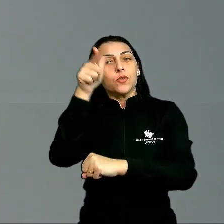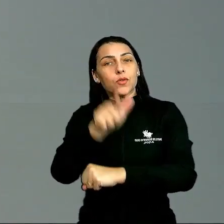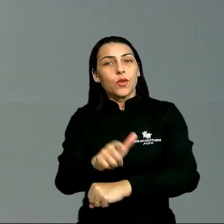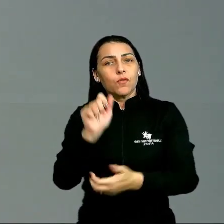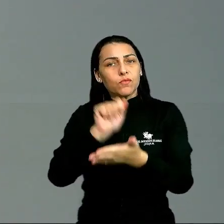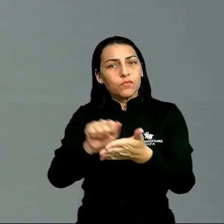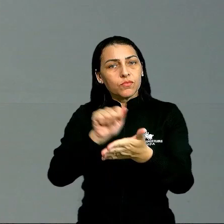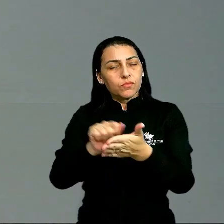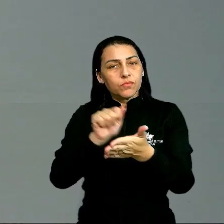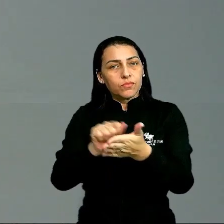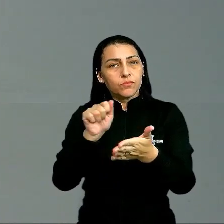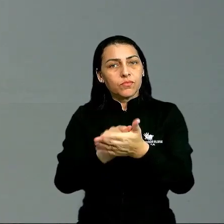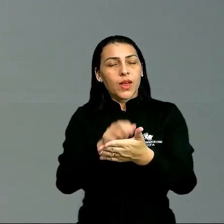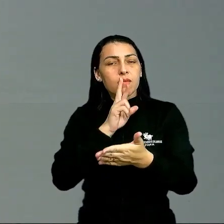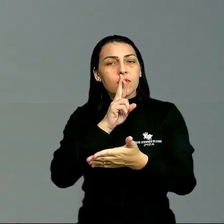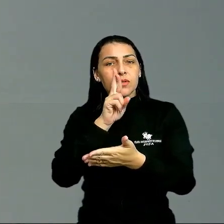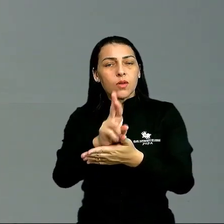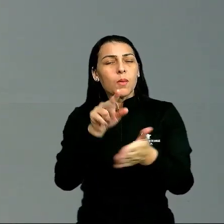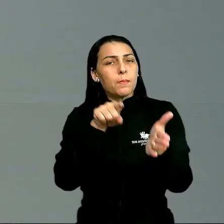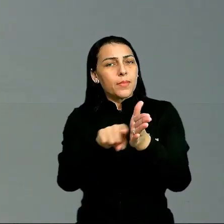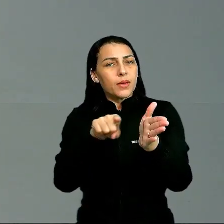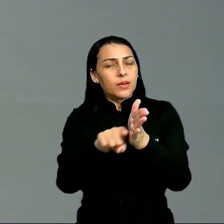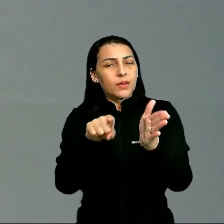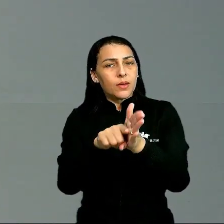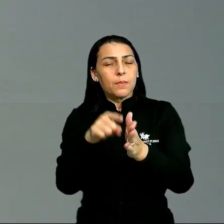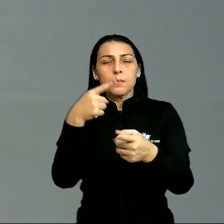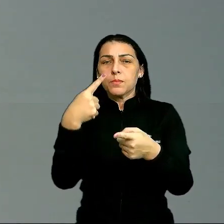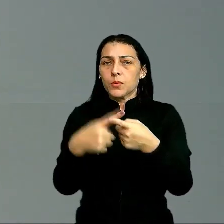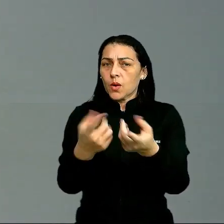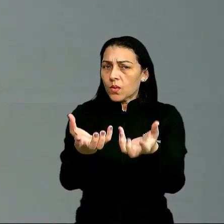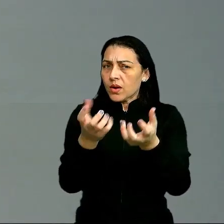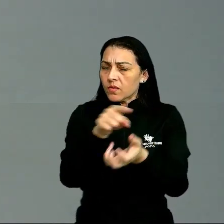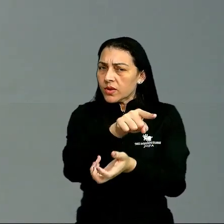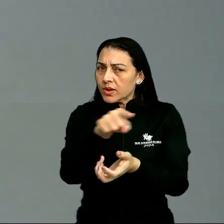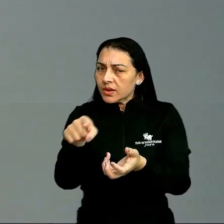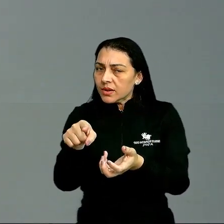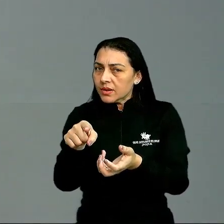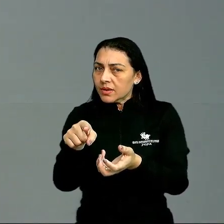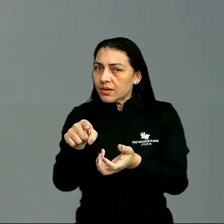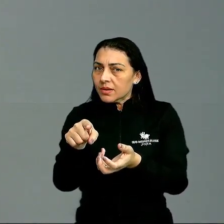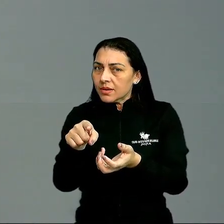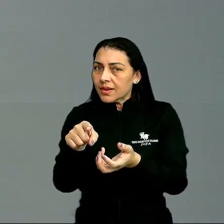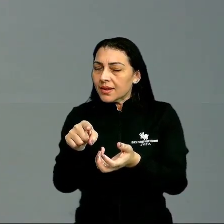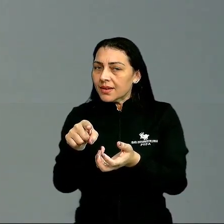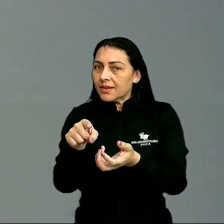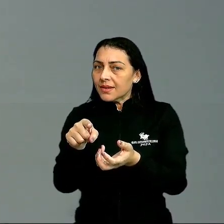façam anotações, resolvam questões, porque eu quero ver vocês